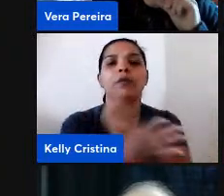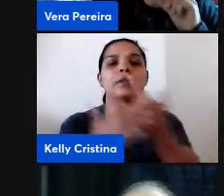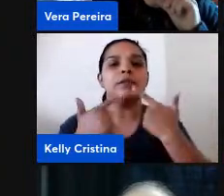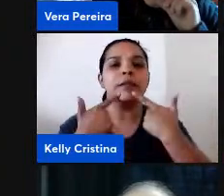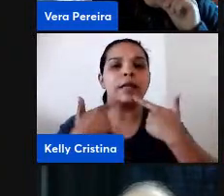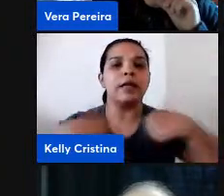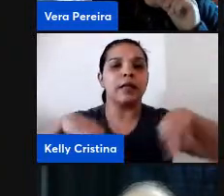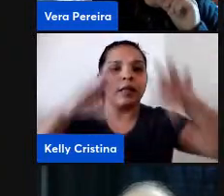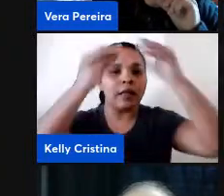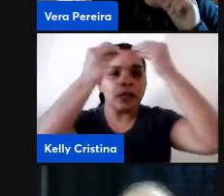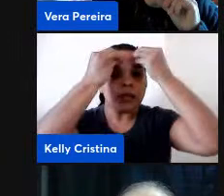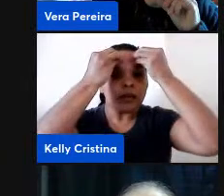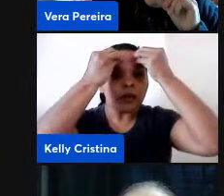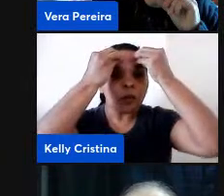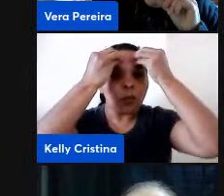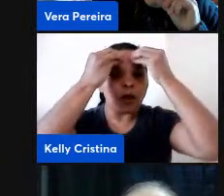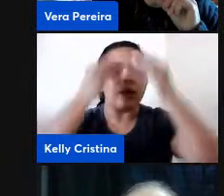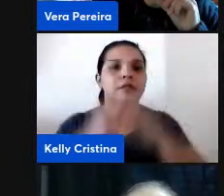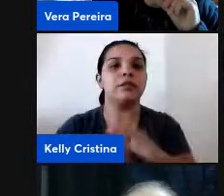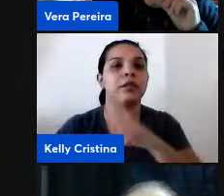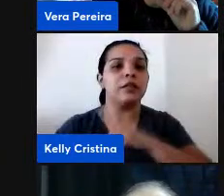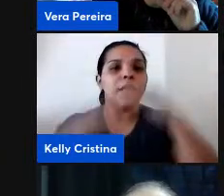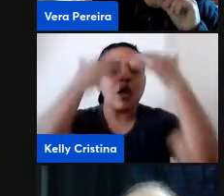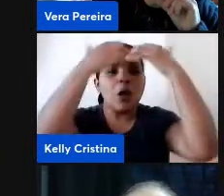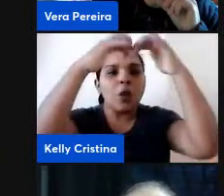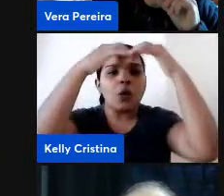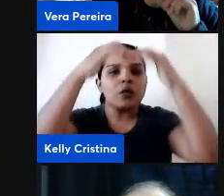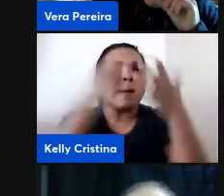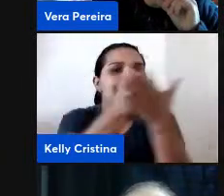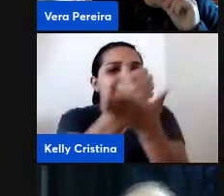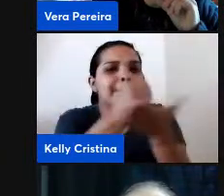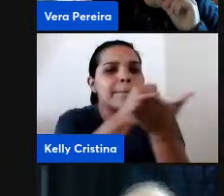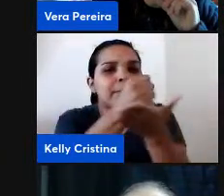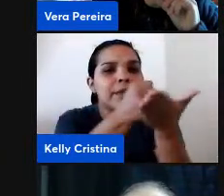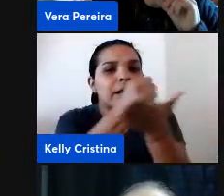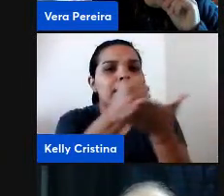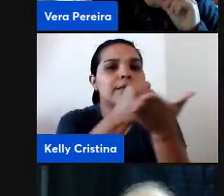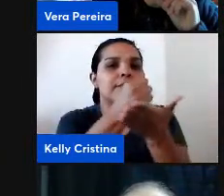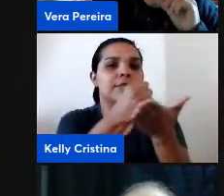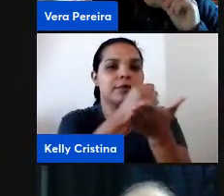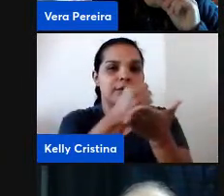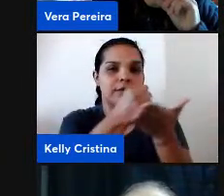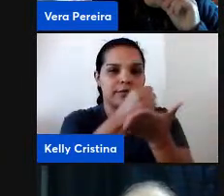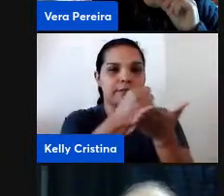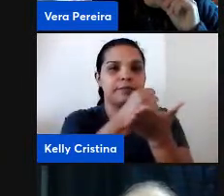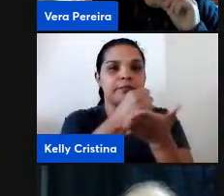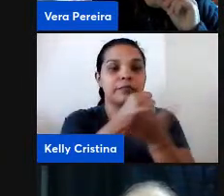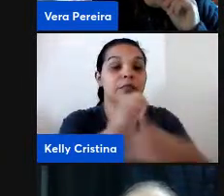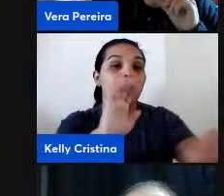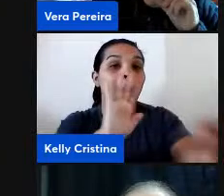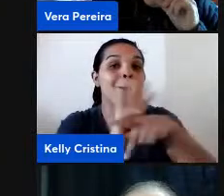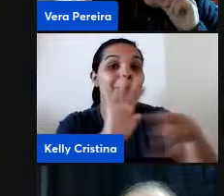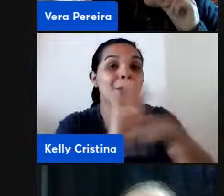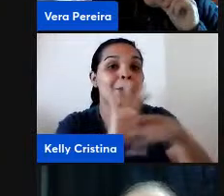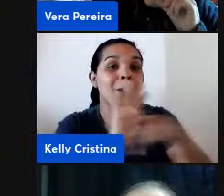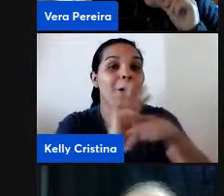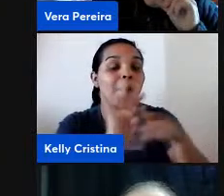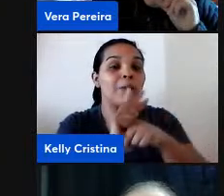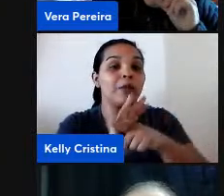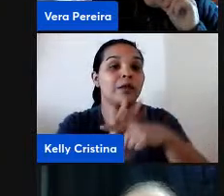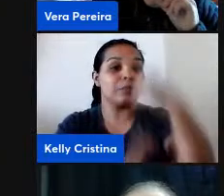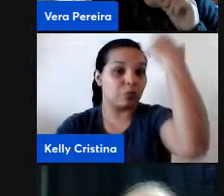uma função cognitiva básica, básica, própria da nossa